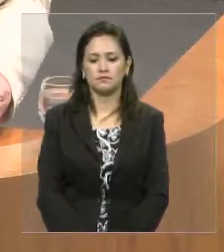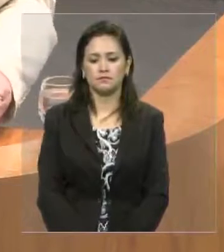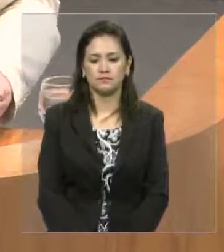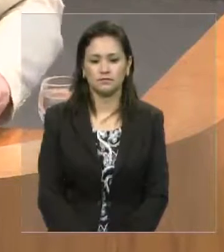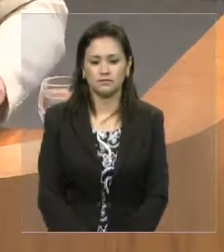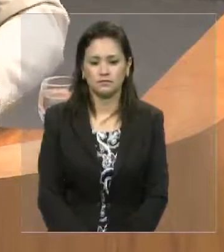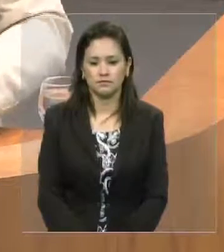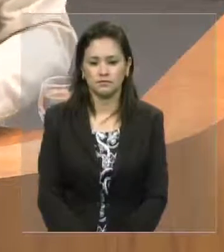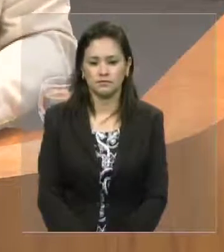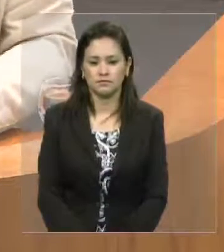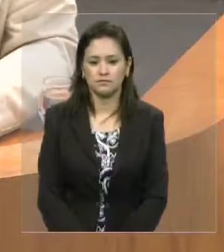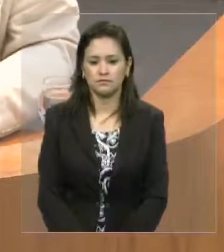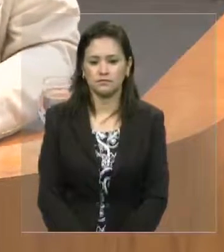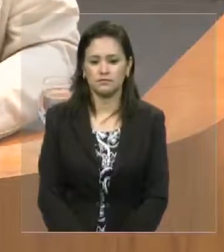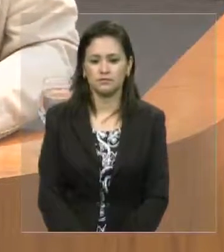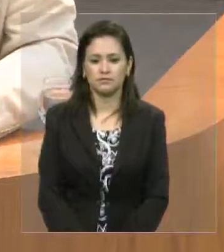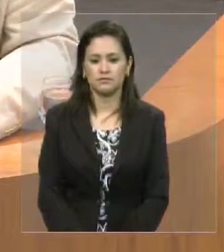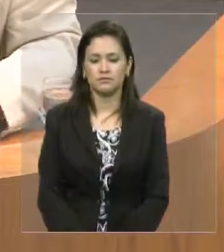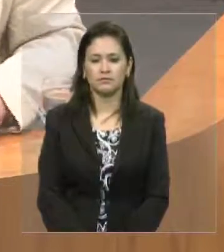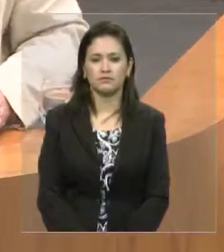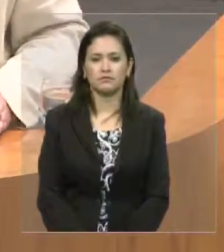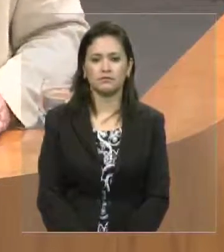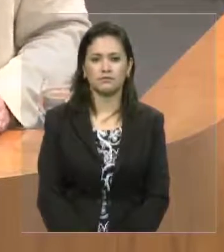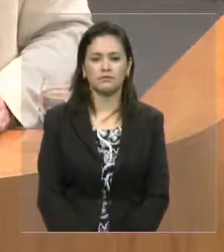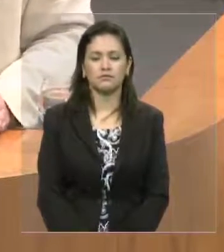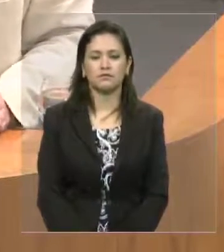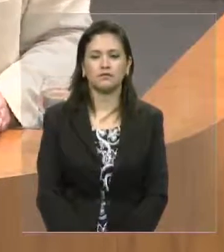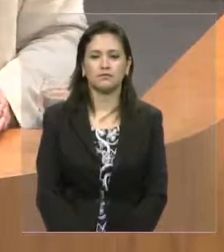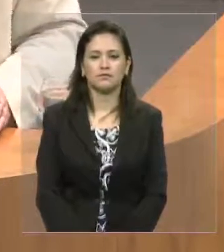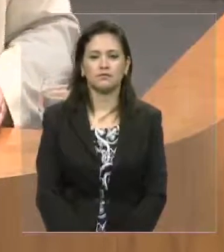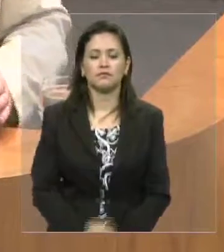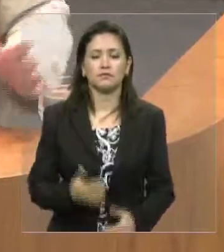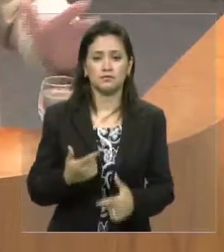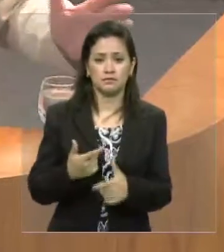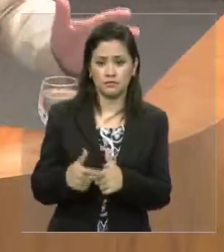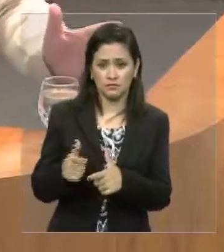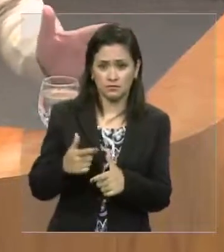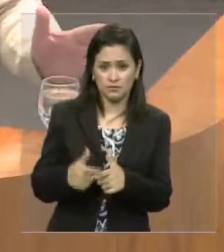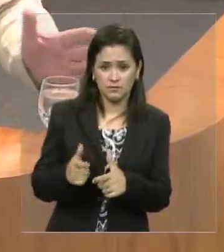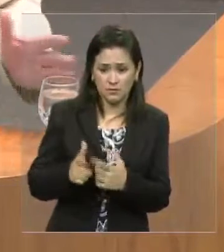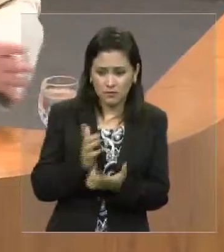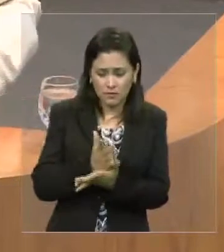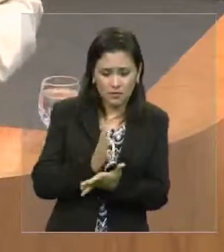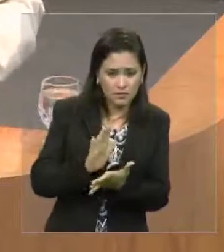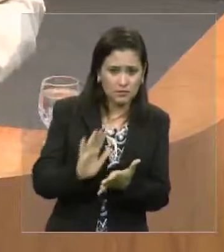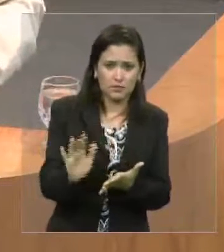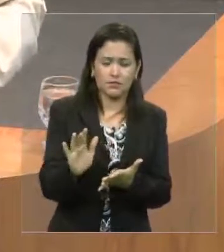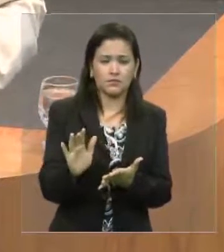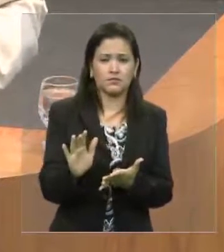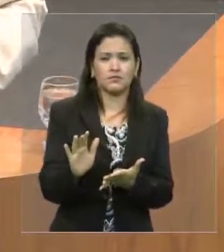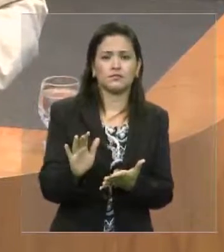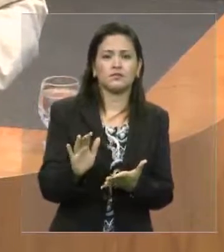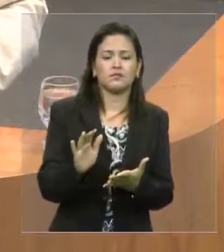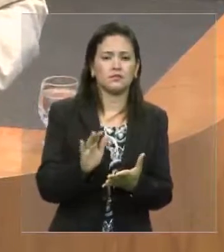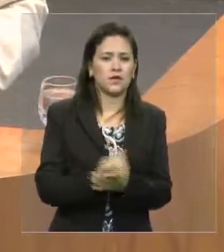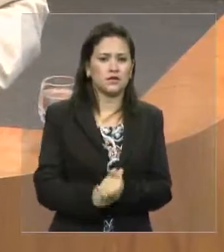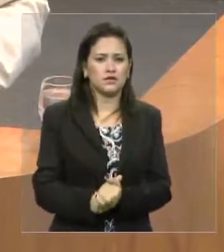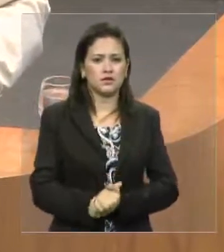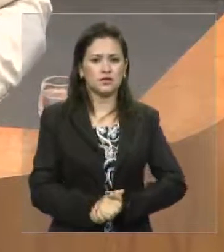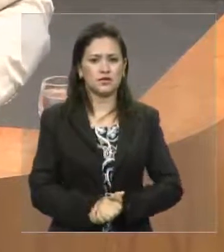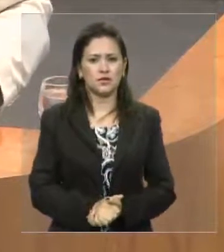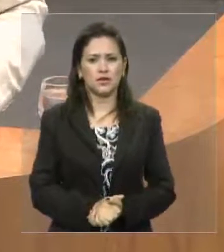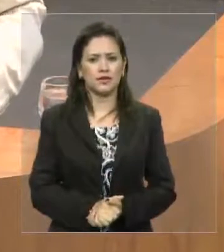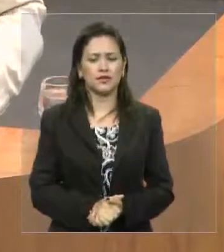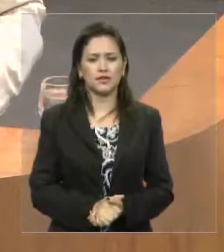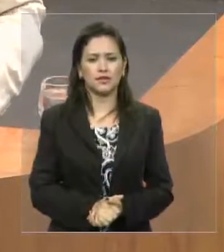capital. Você vai resolver totalmente o problema? Não. O problema de mobilidade do mundo, no país